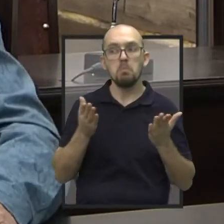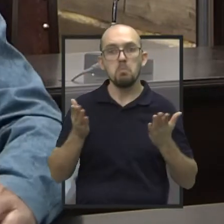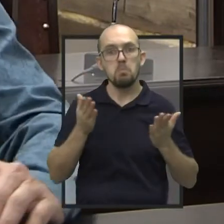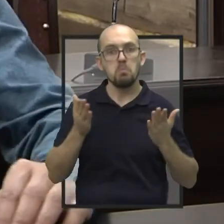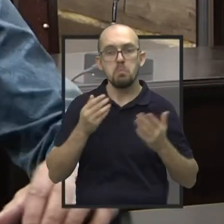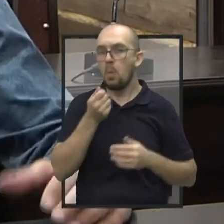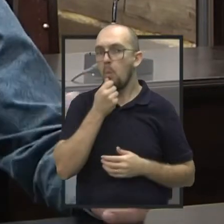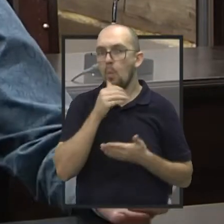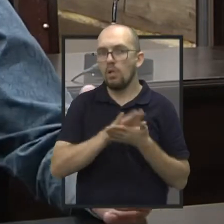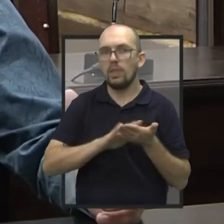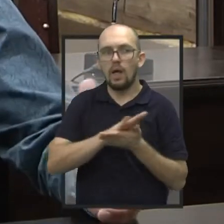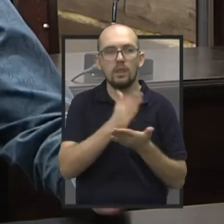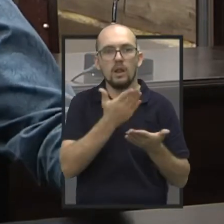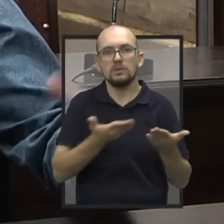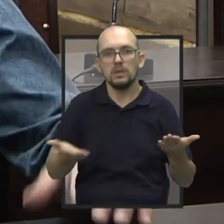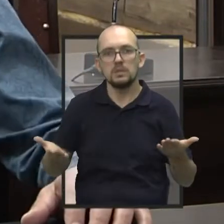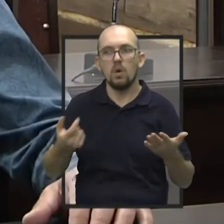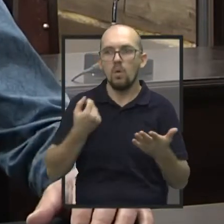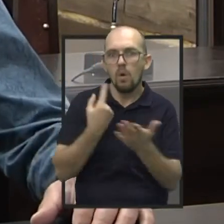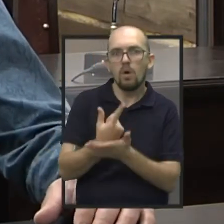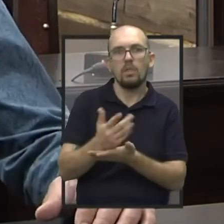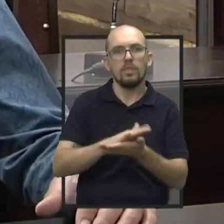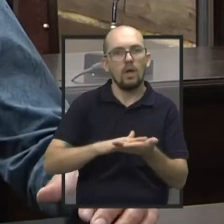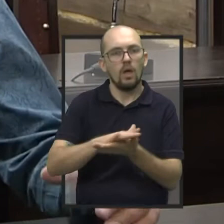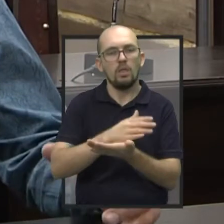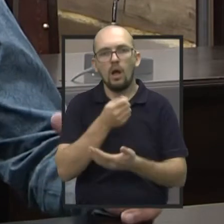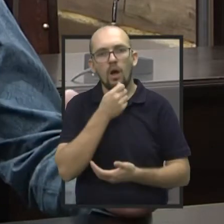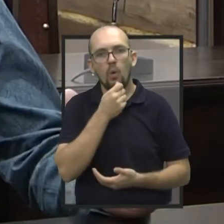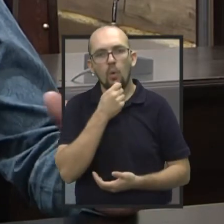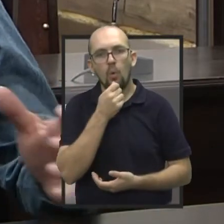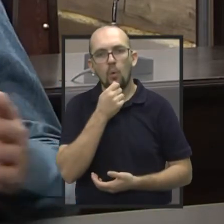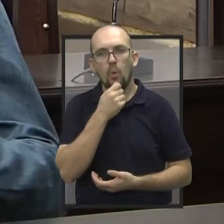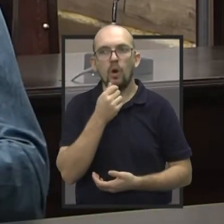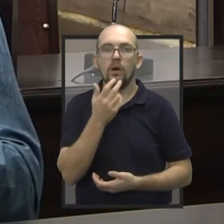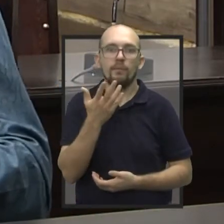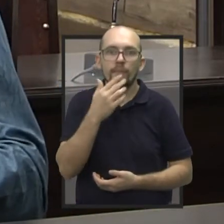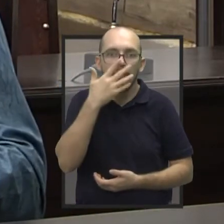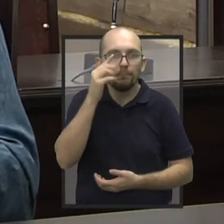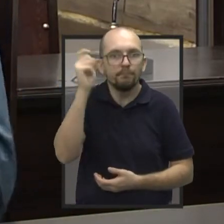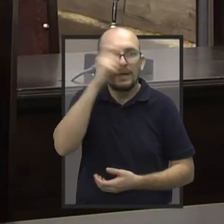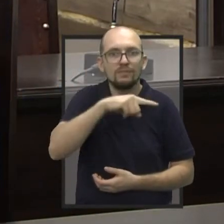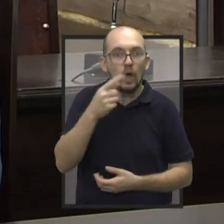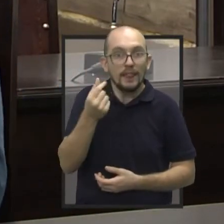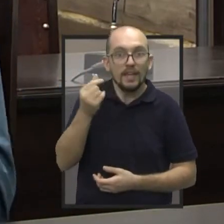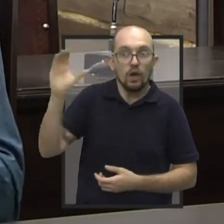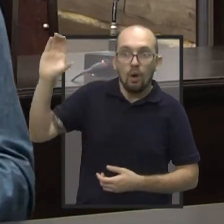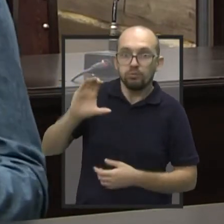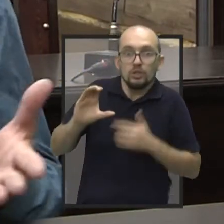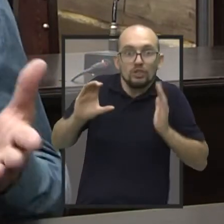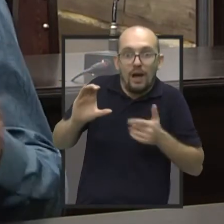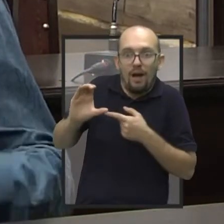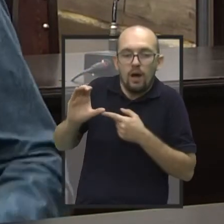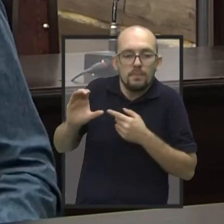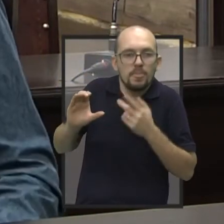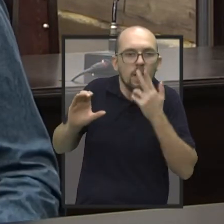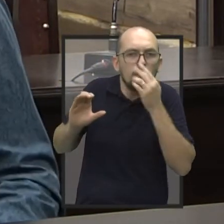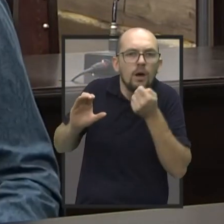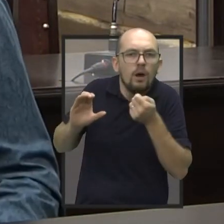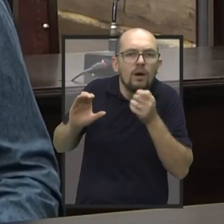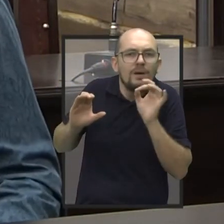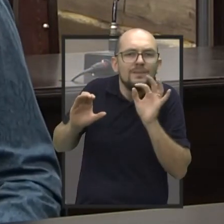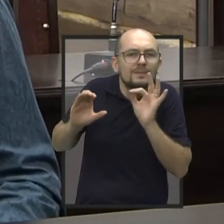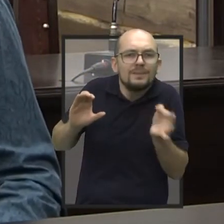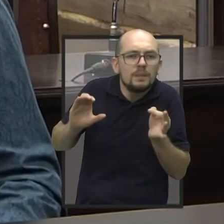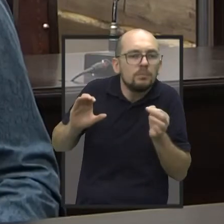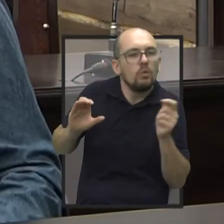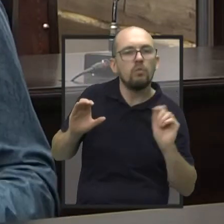fizeram a licitação para comprar a viatura. O mais difícil é o dinheiro, está aí. O mais fácil não faz, então eu quero saber